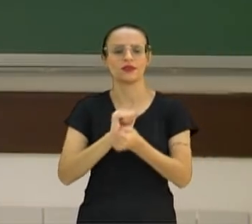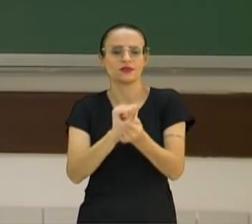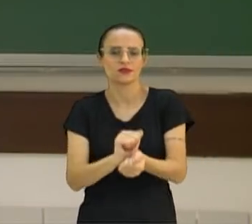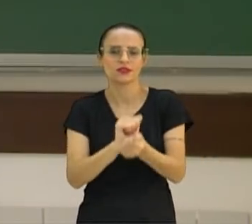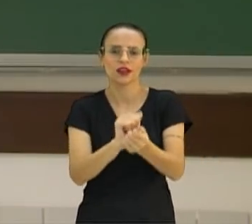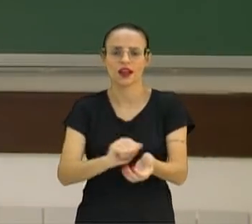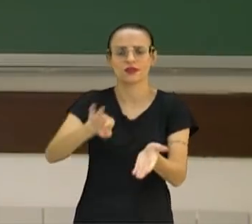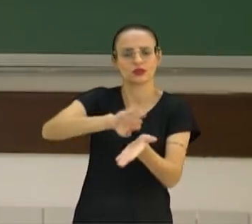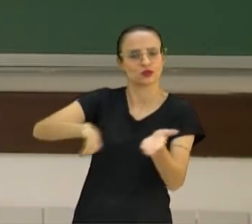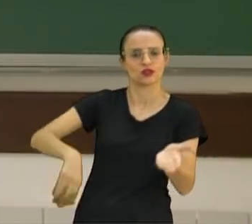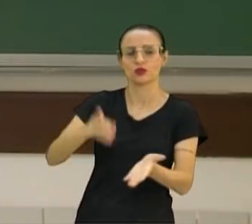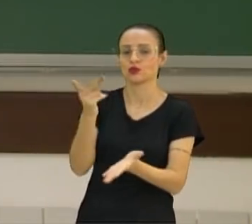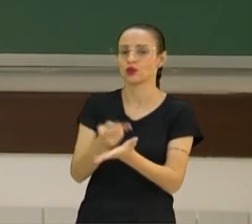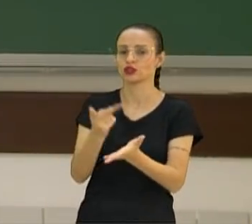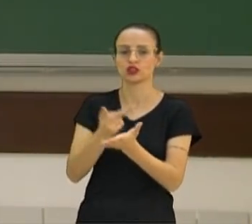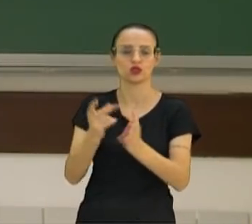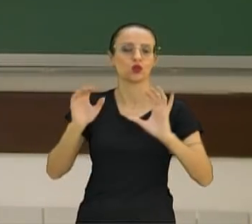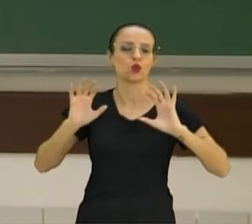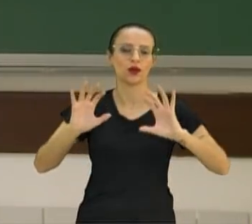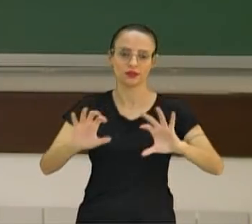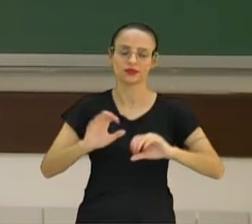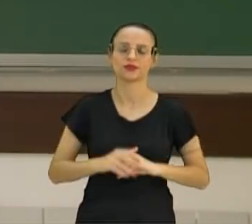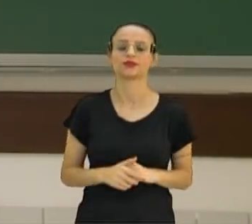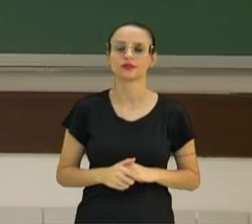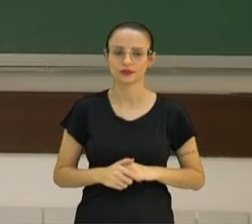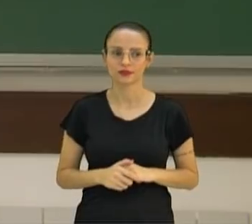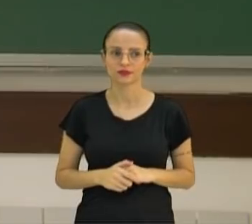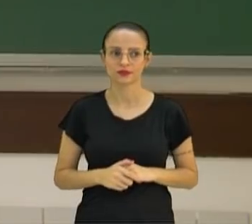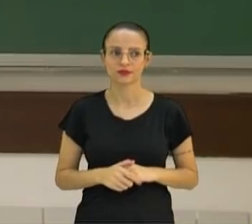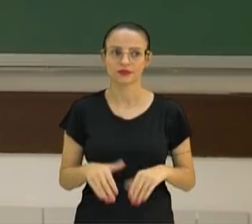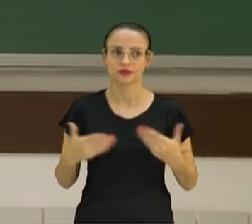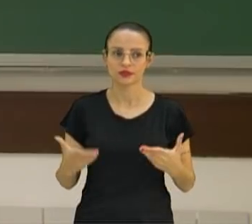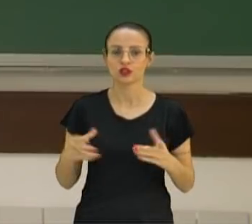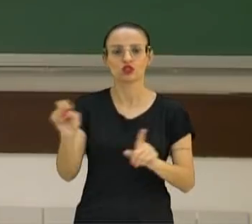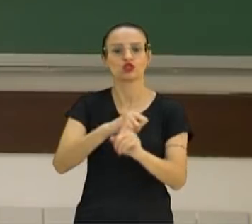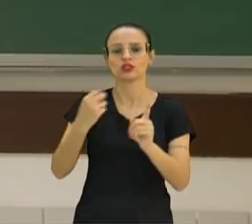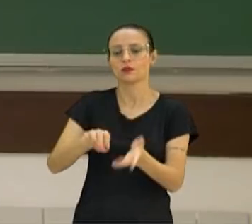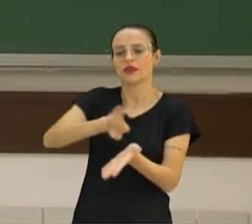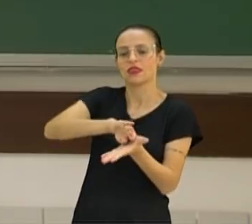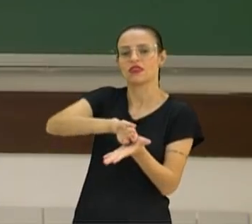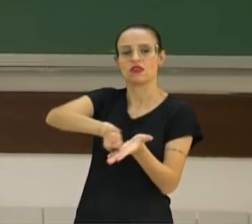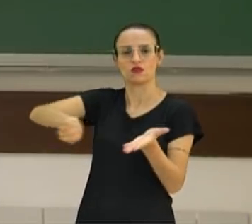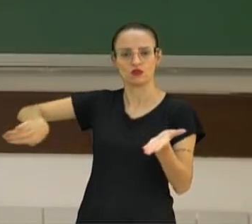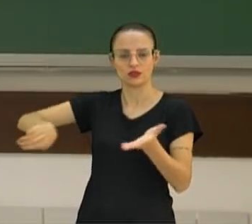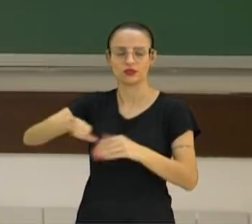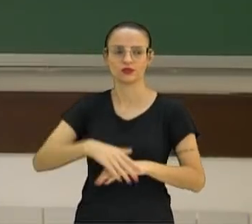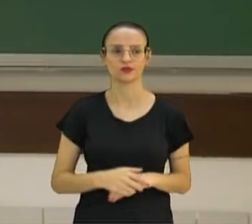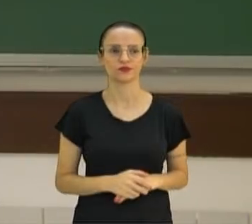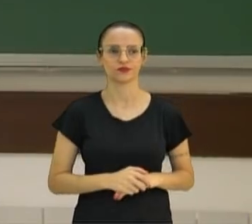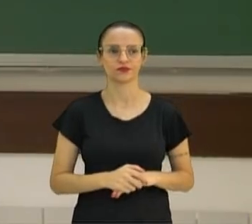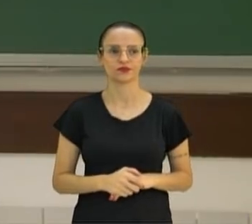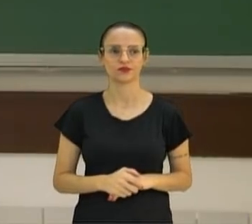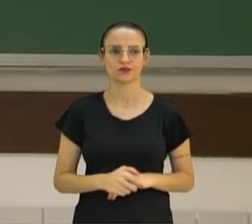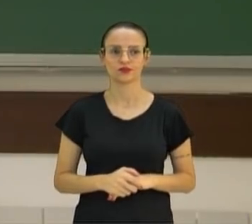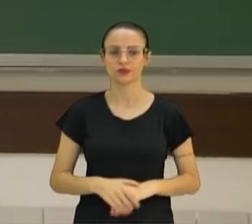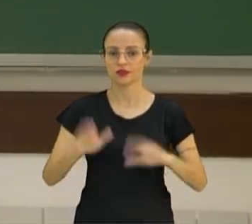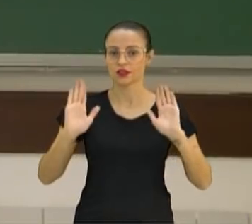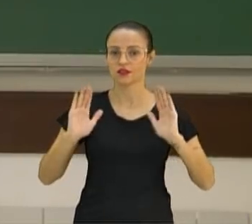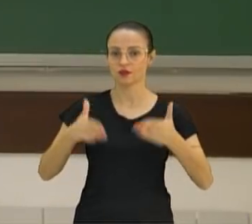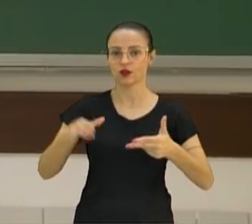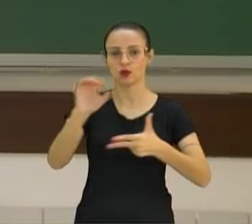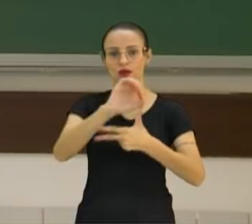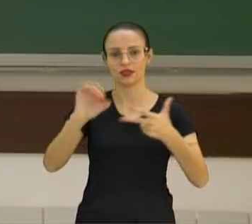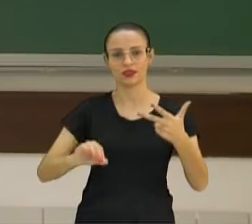os excluídos continuam dessa forma socialmente excluídos da nossa sociedade. Foco no